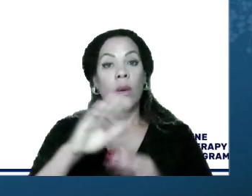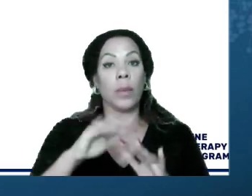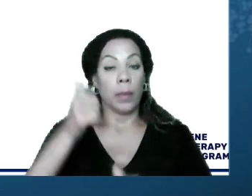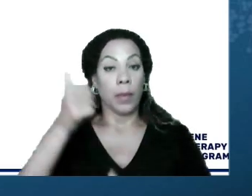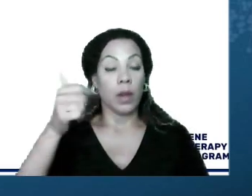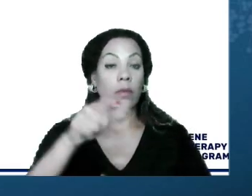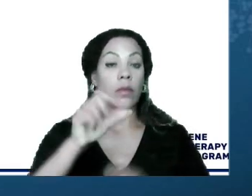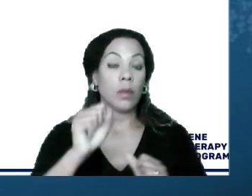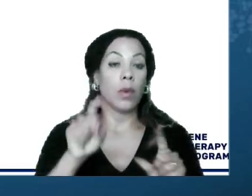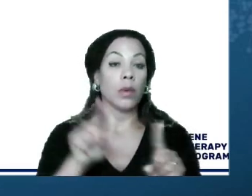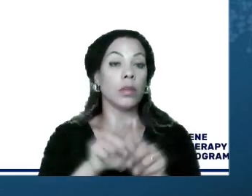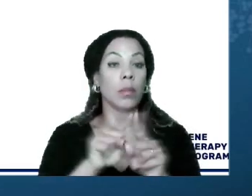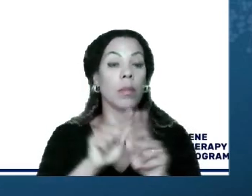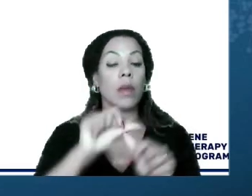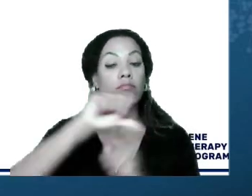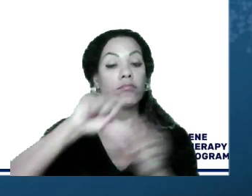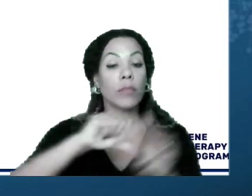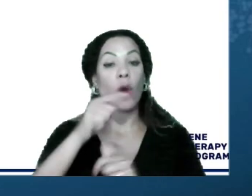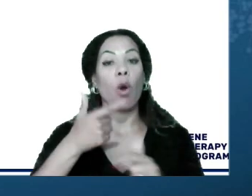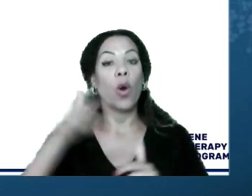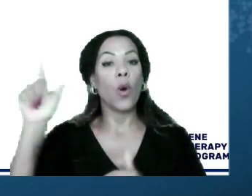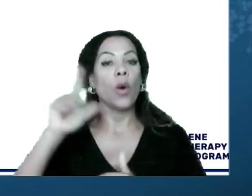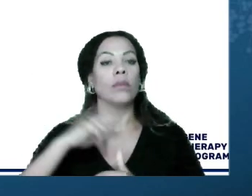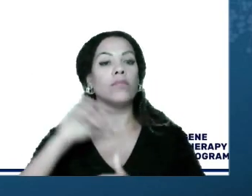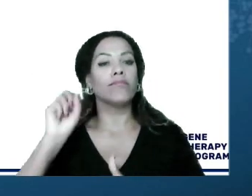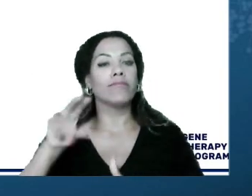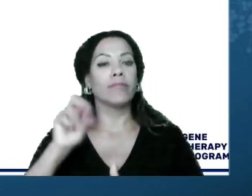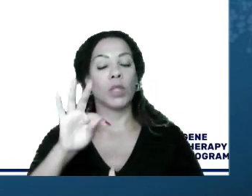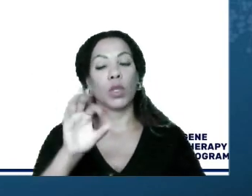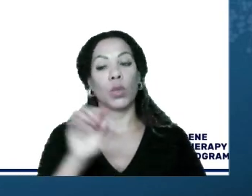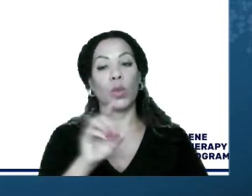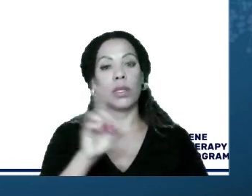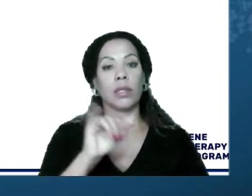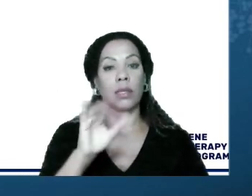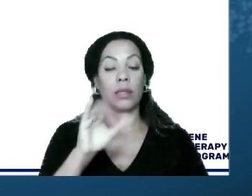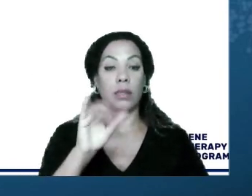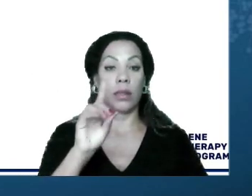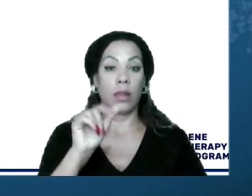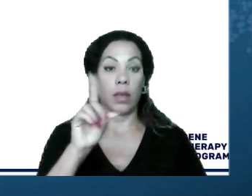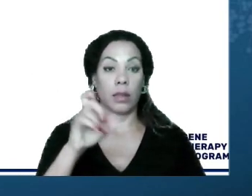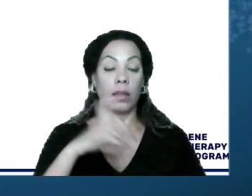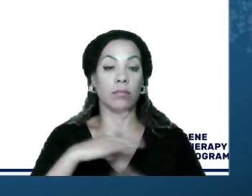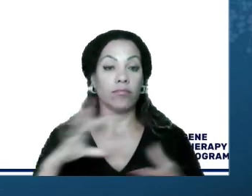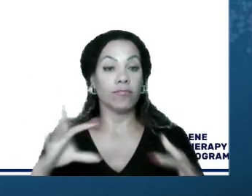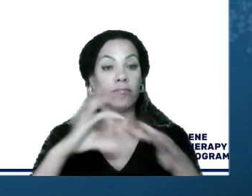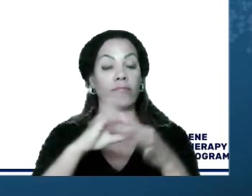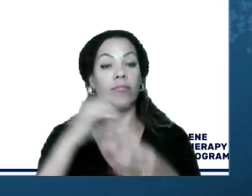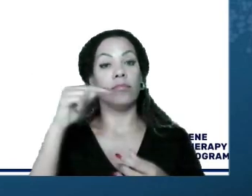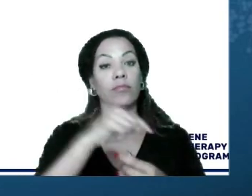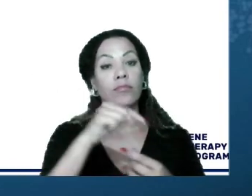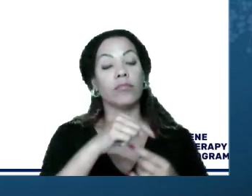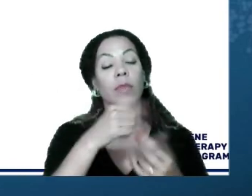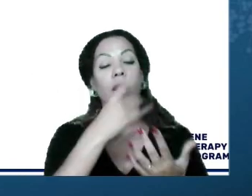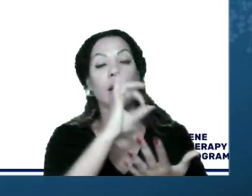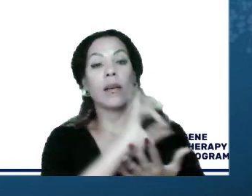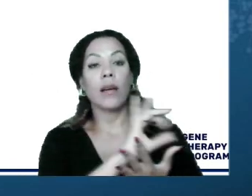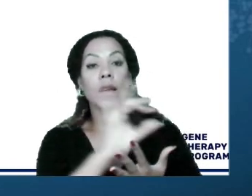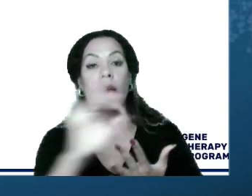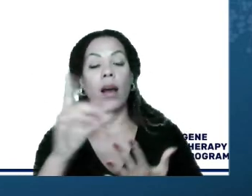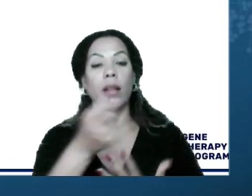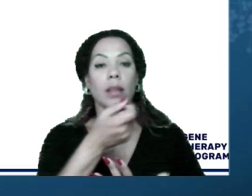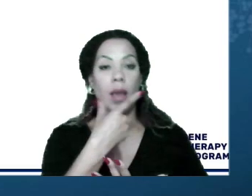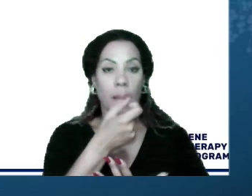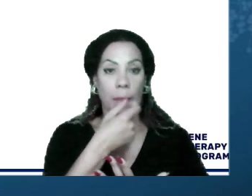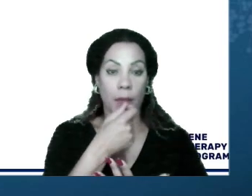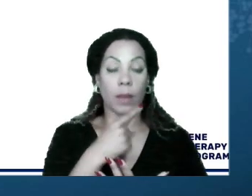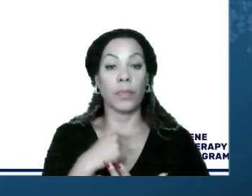pode reverter outra toxicidade que está associada à toxicidade desse